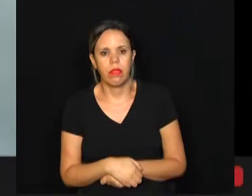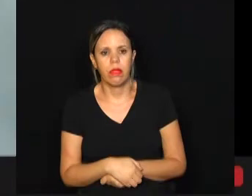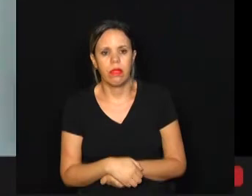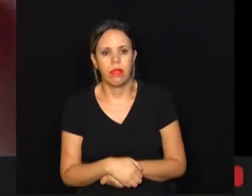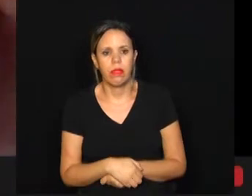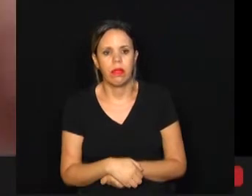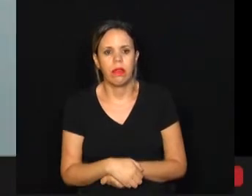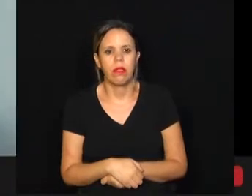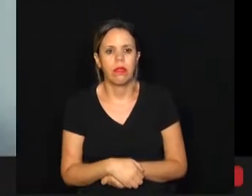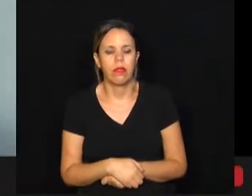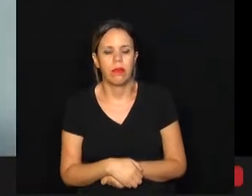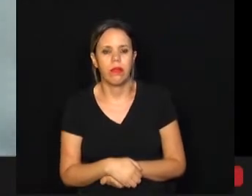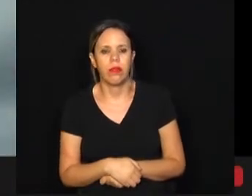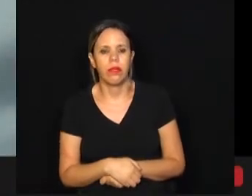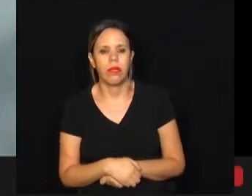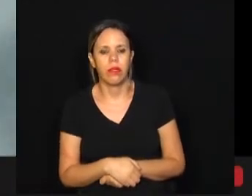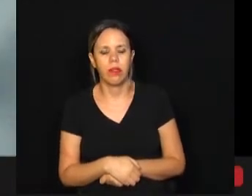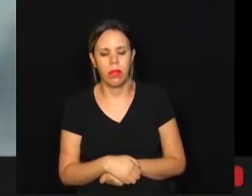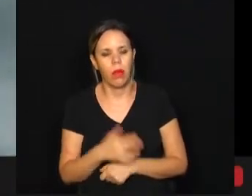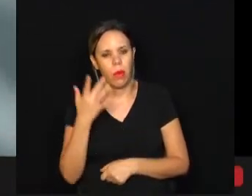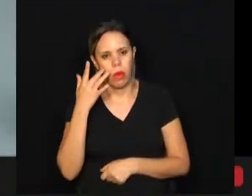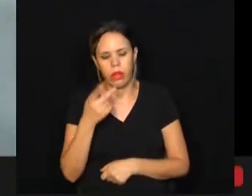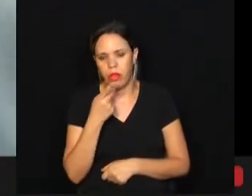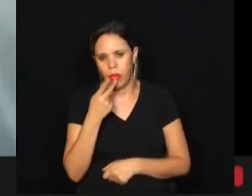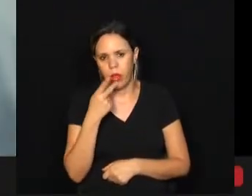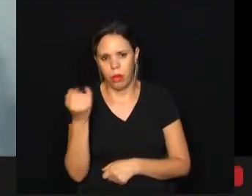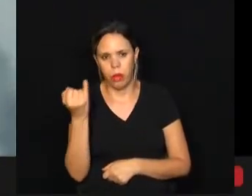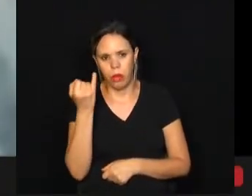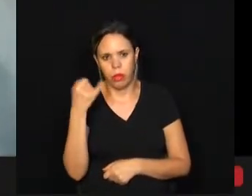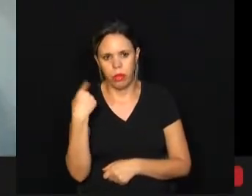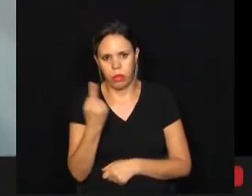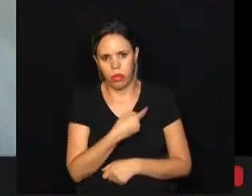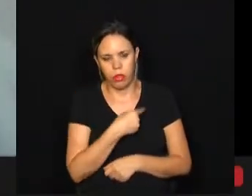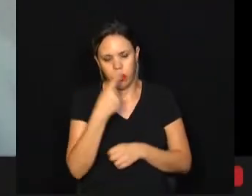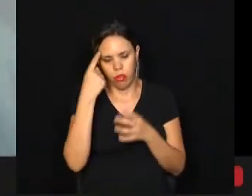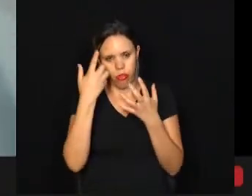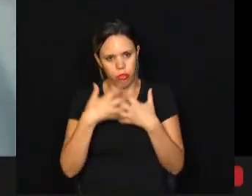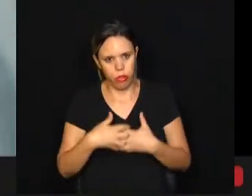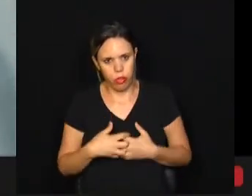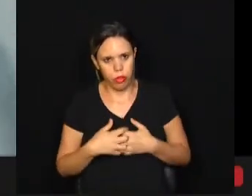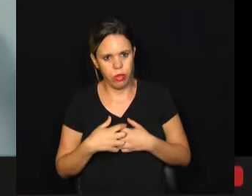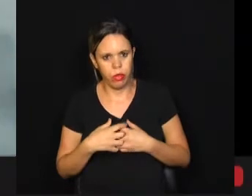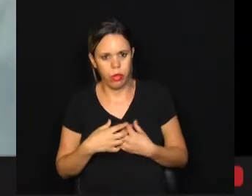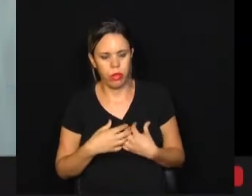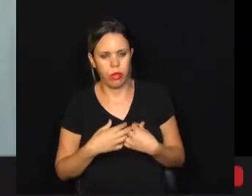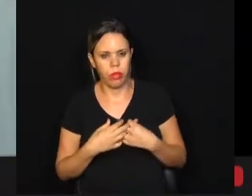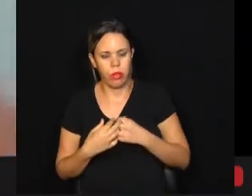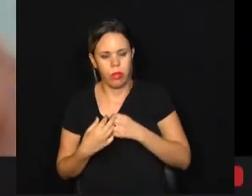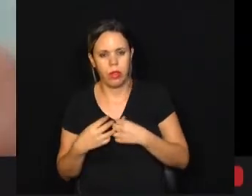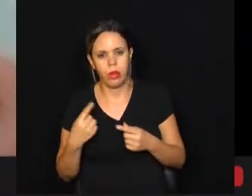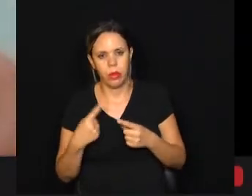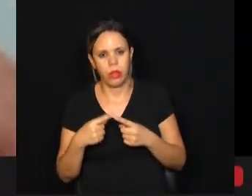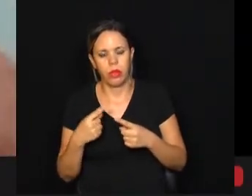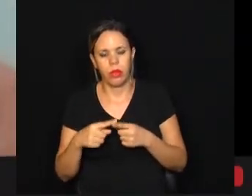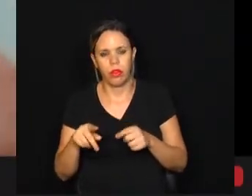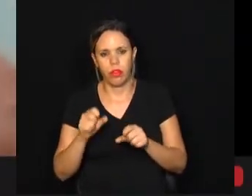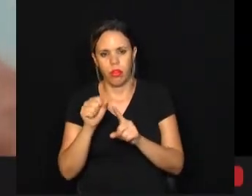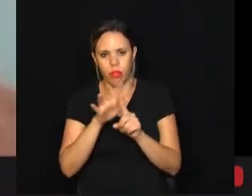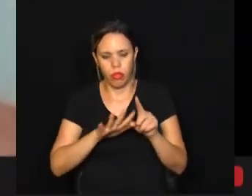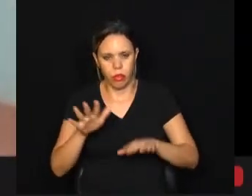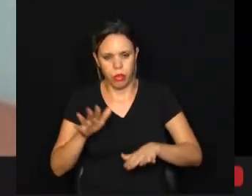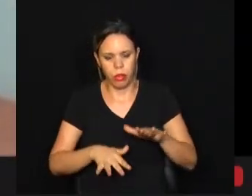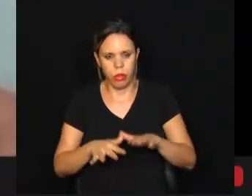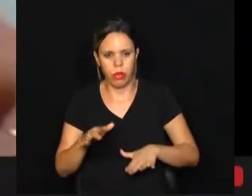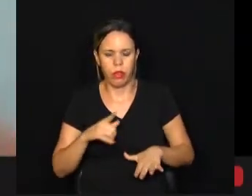Não, eu acho que a Tish, ela toca num ponto aí que é bom a gente refletir, porque a própria sociedade, às vezes,